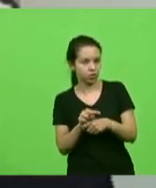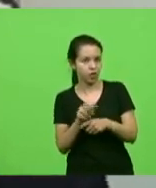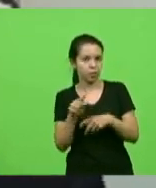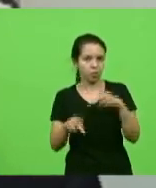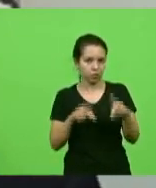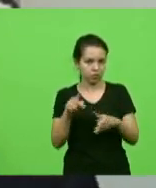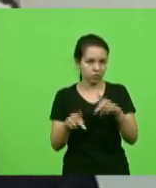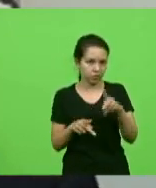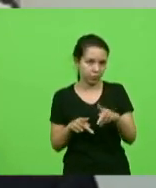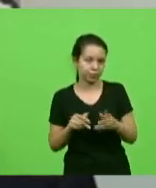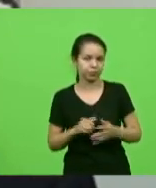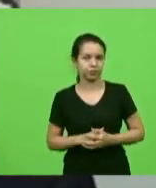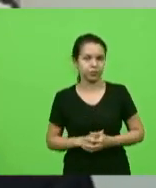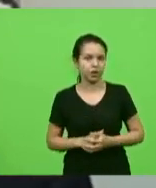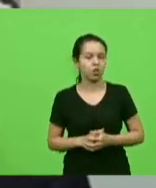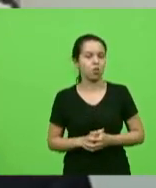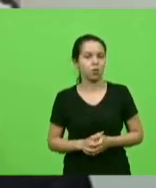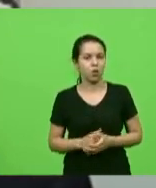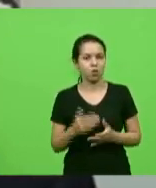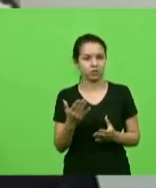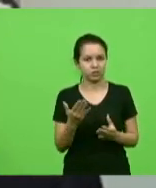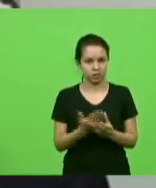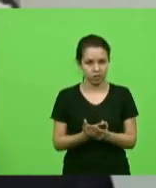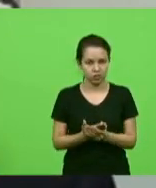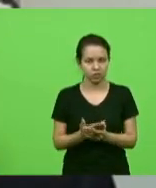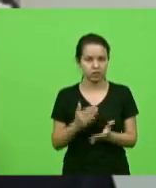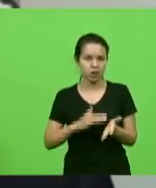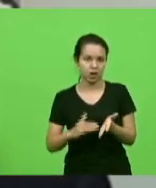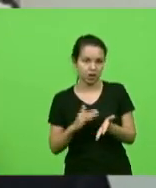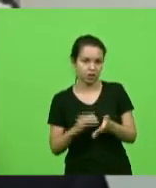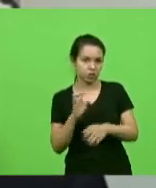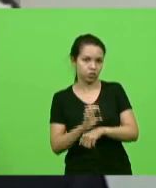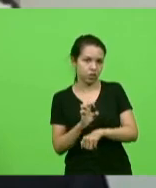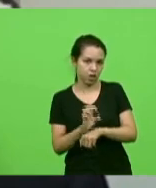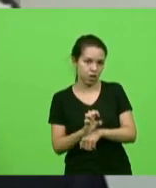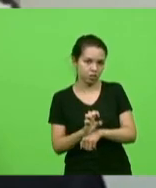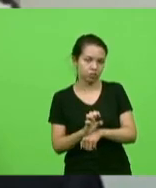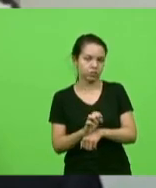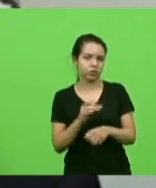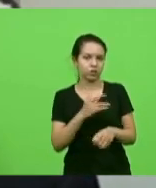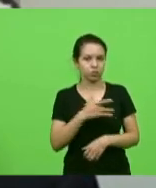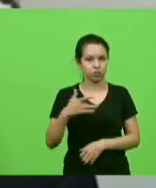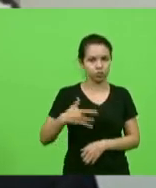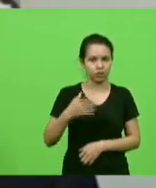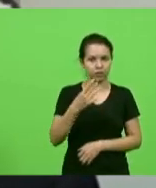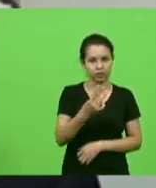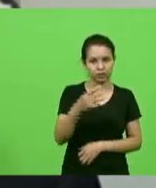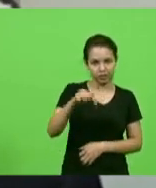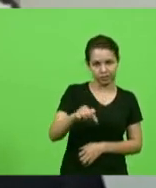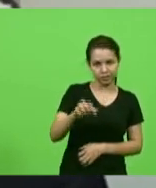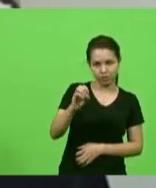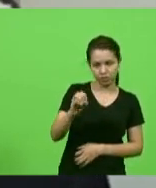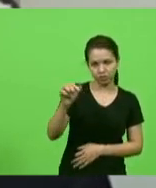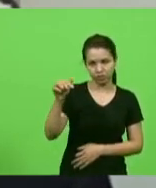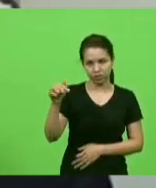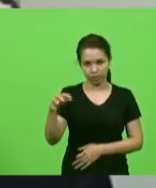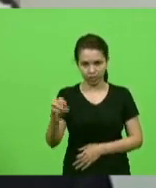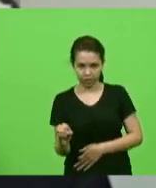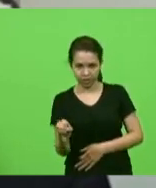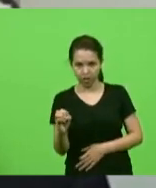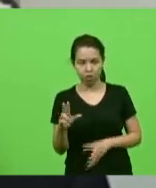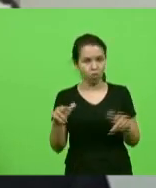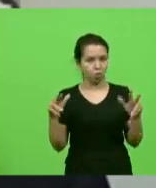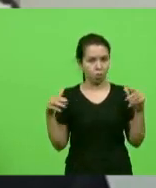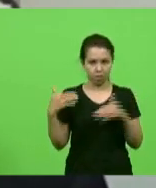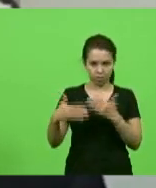já o processo Secretaria de Estado da Saúde é 30770 70 jamais tramitou no gabinete